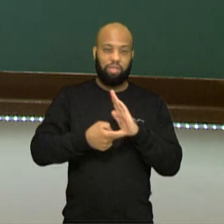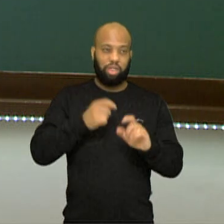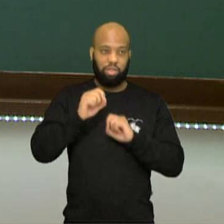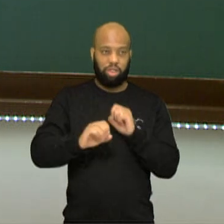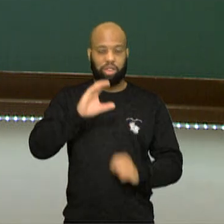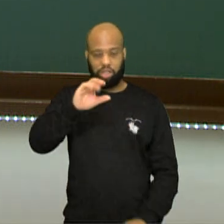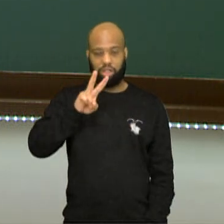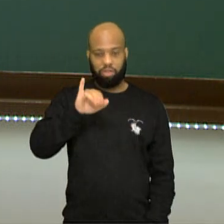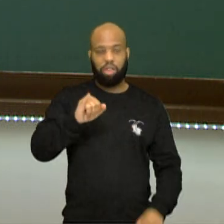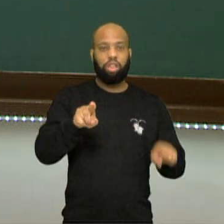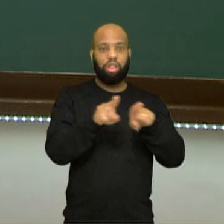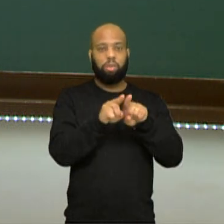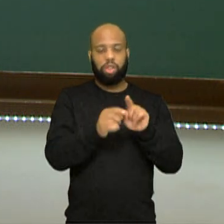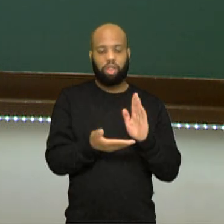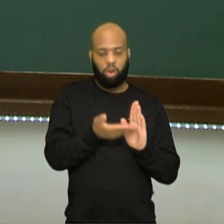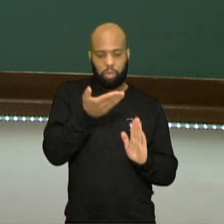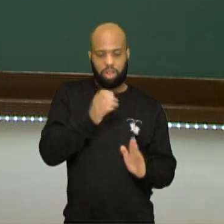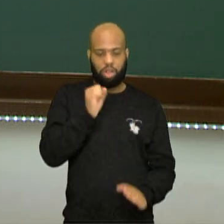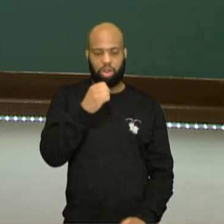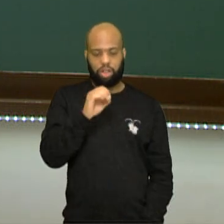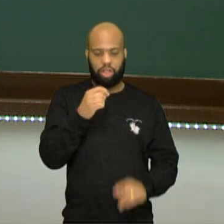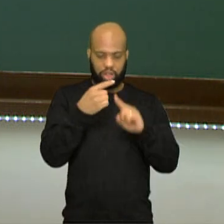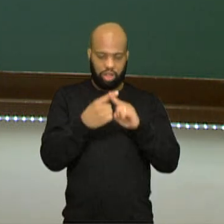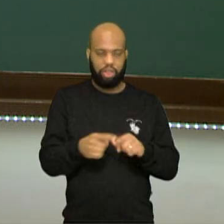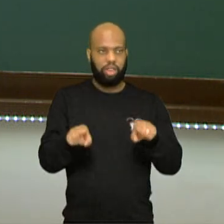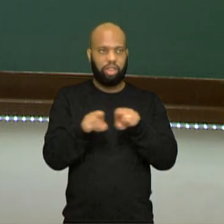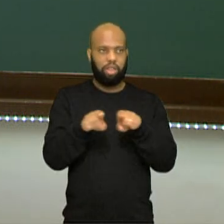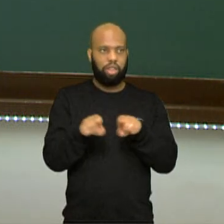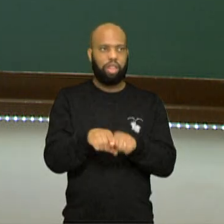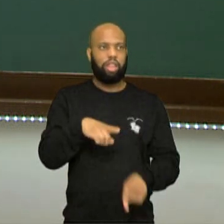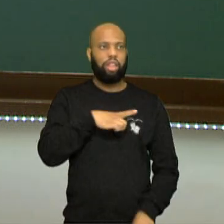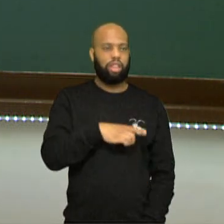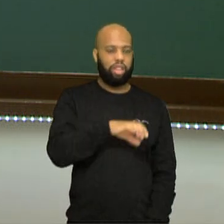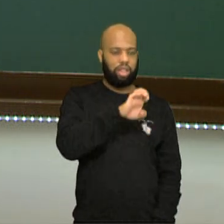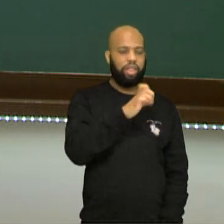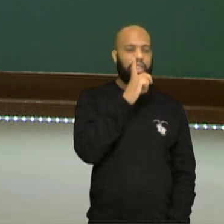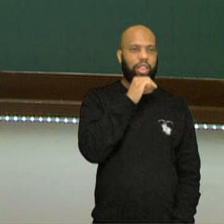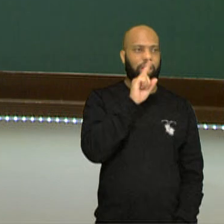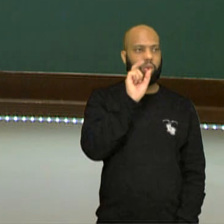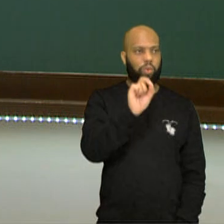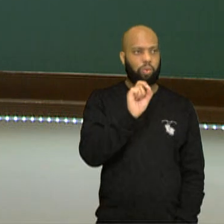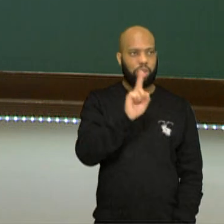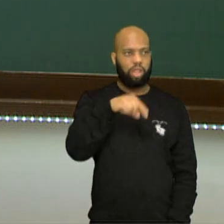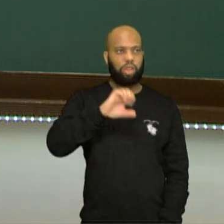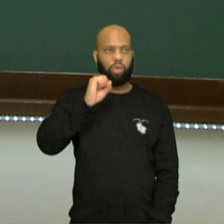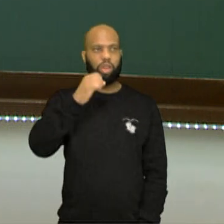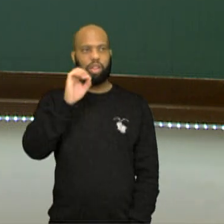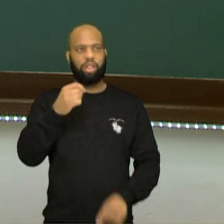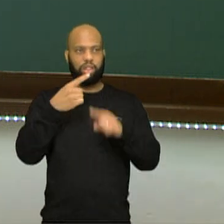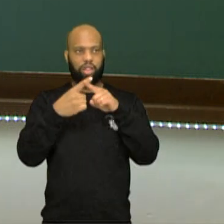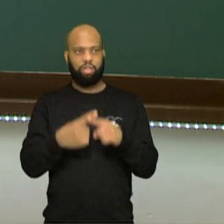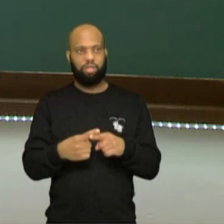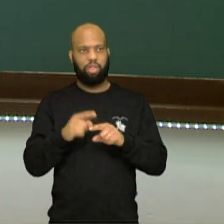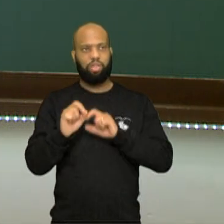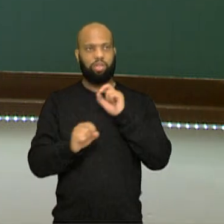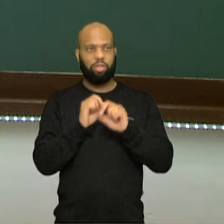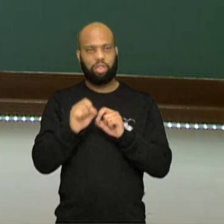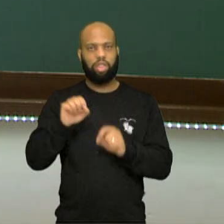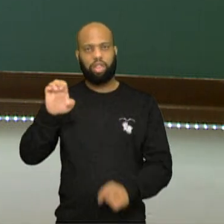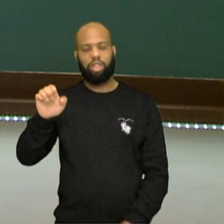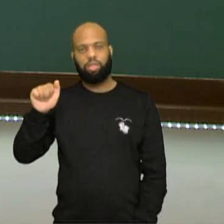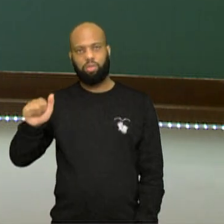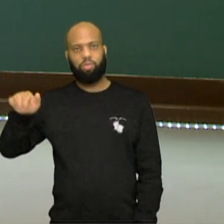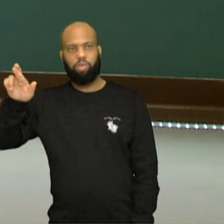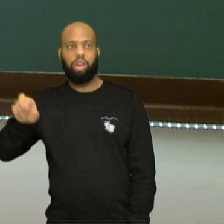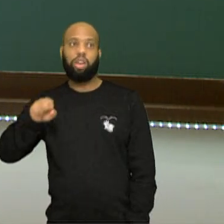80 vezes, né? Então, o epsilon da água é 80 vezes o epsilon do ar. Dessa forma, se esse daqui aumenta